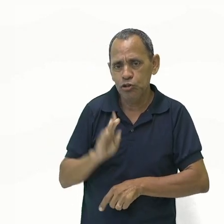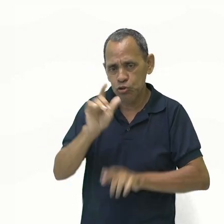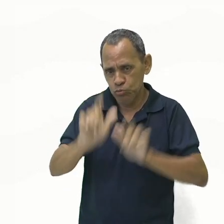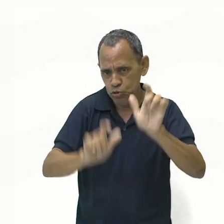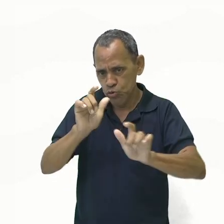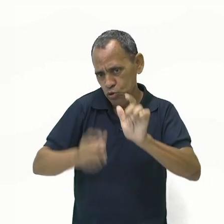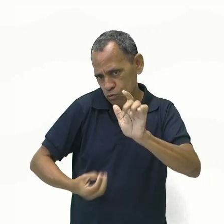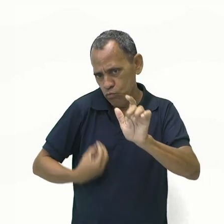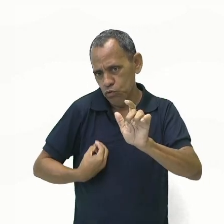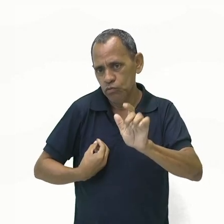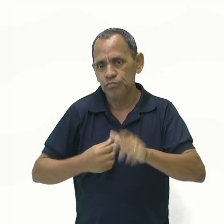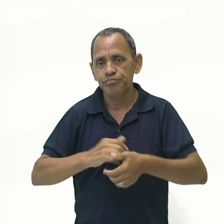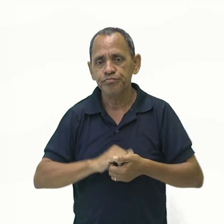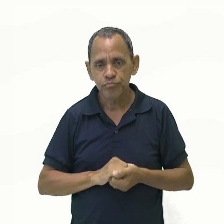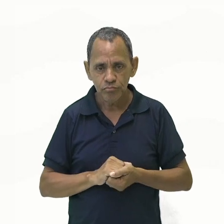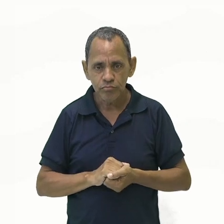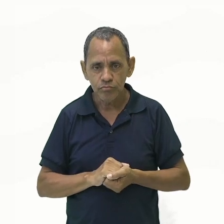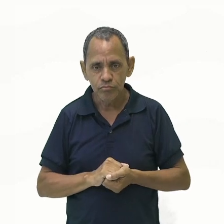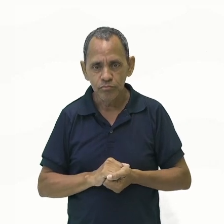aqui recentes, né, de